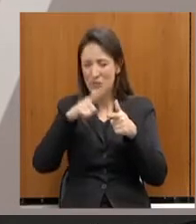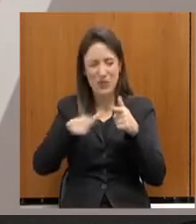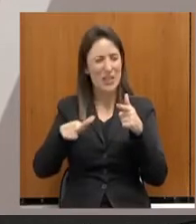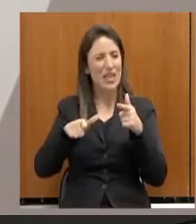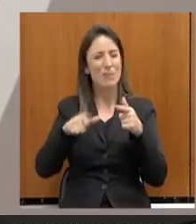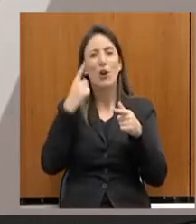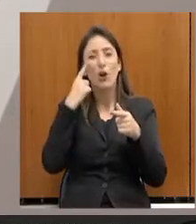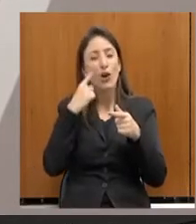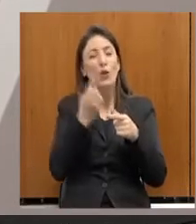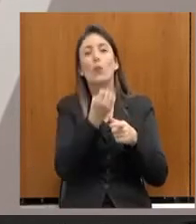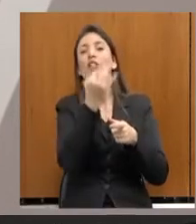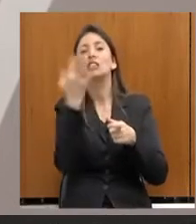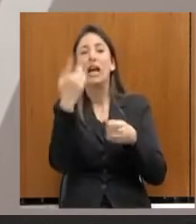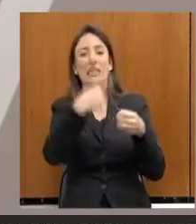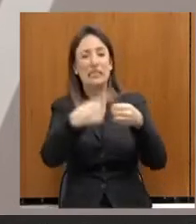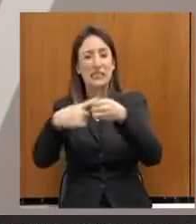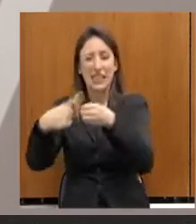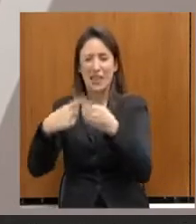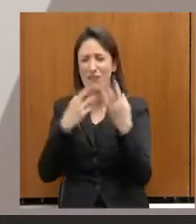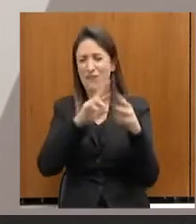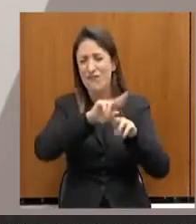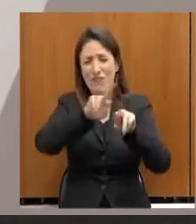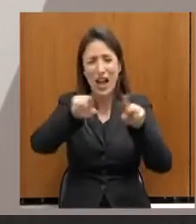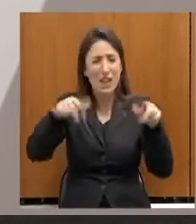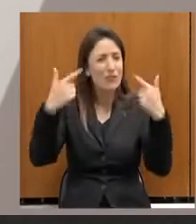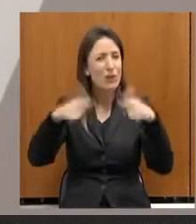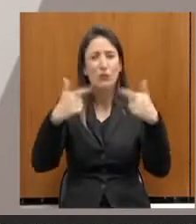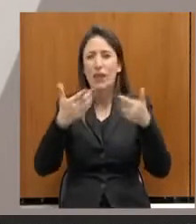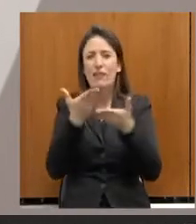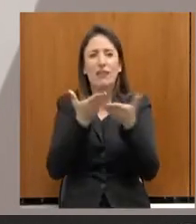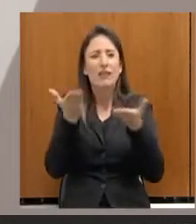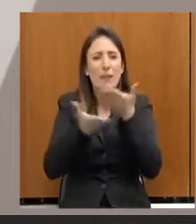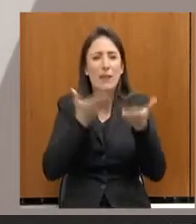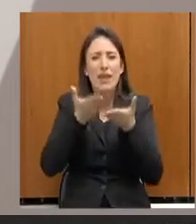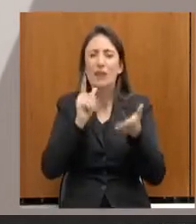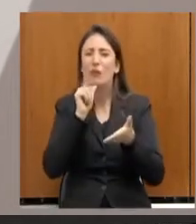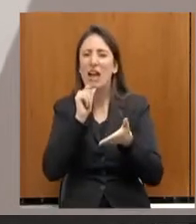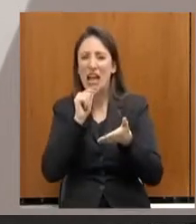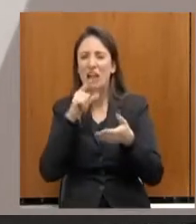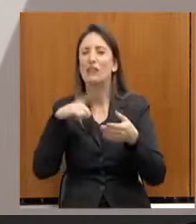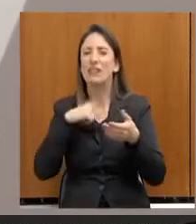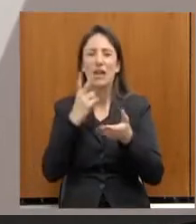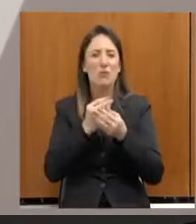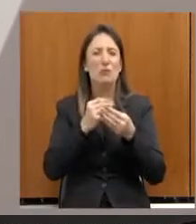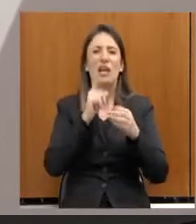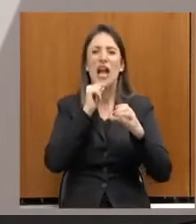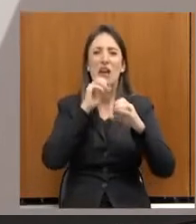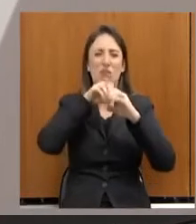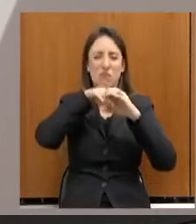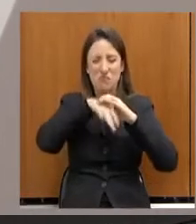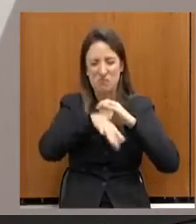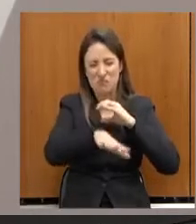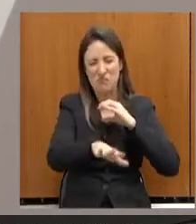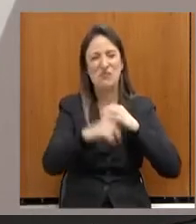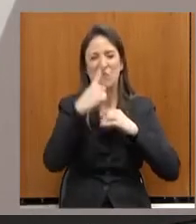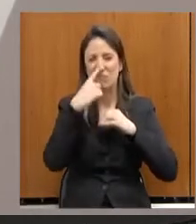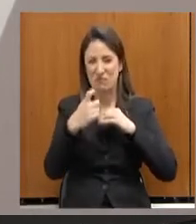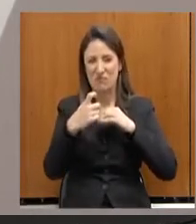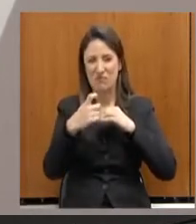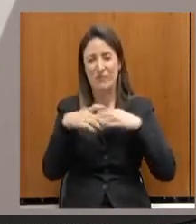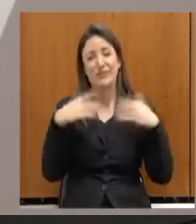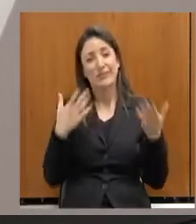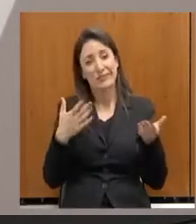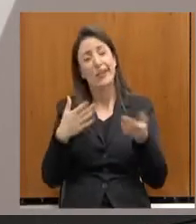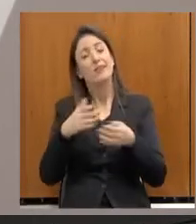não vem tratamento de esgoto e aonde tem o custo que se paga para tratar das famílias muitas vezes gasta em um terço de sua renda só para